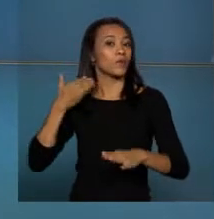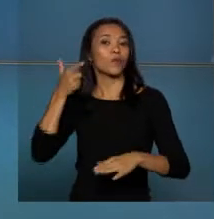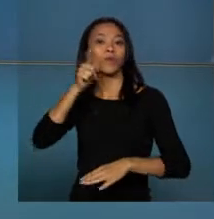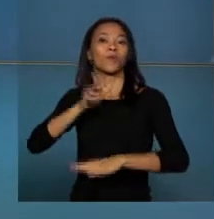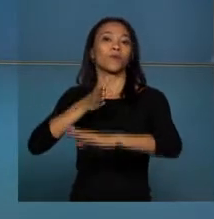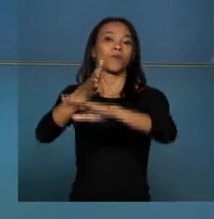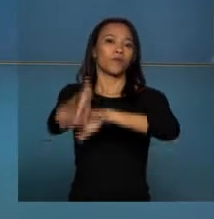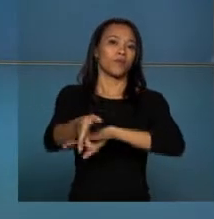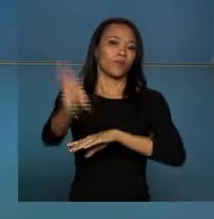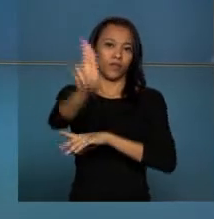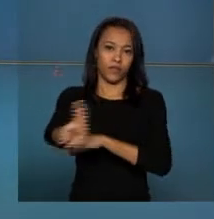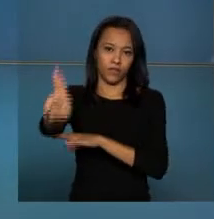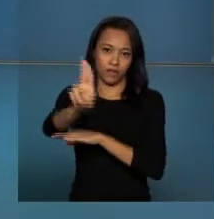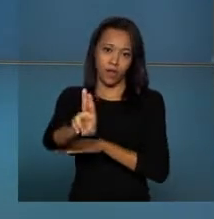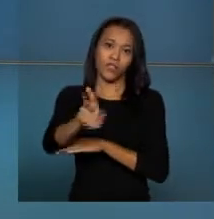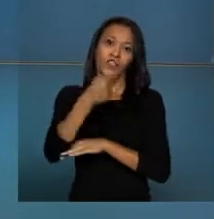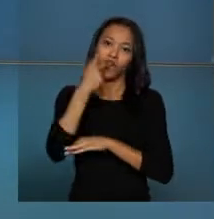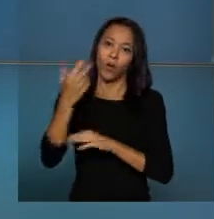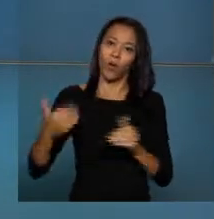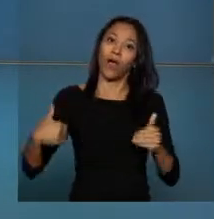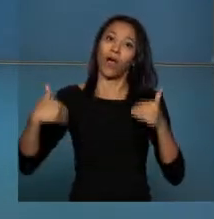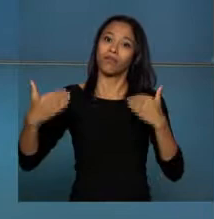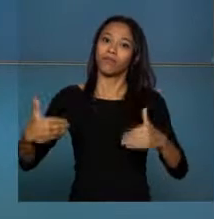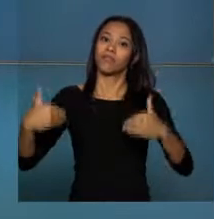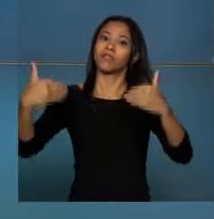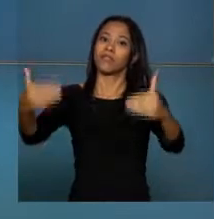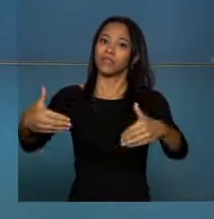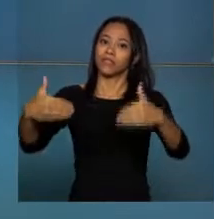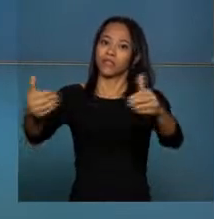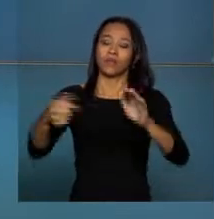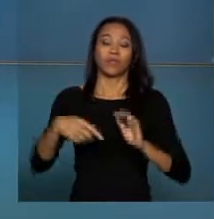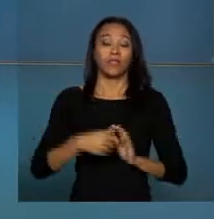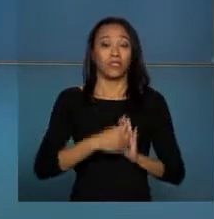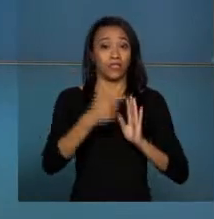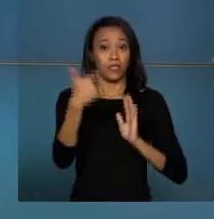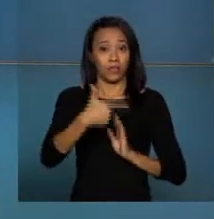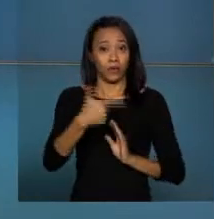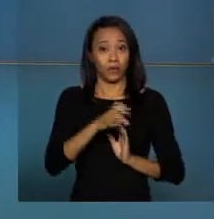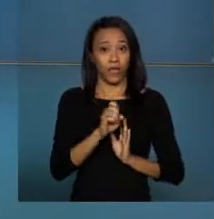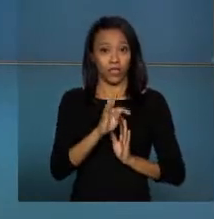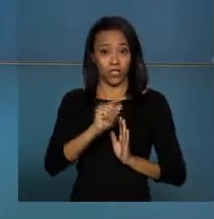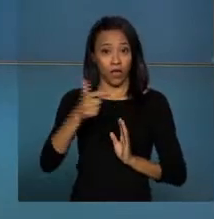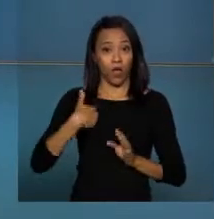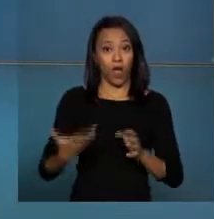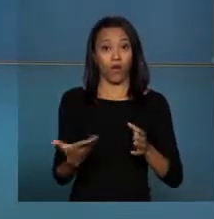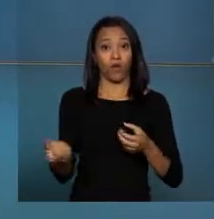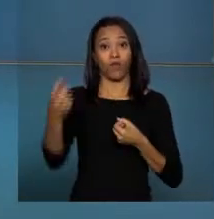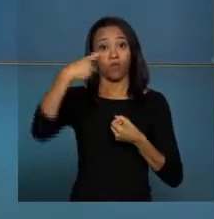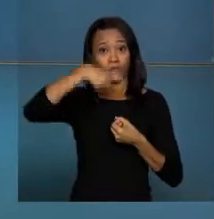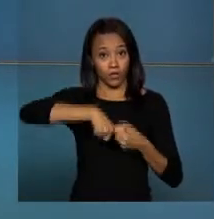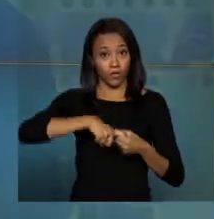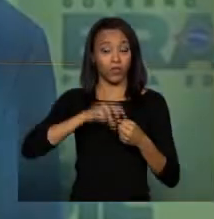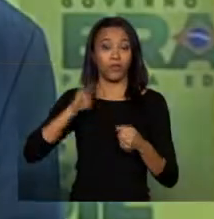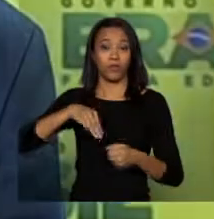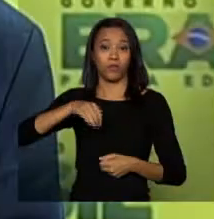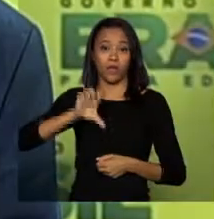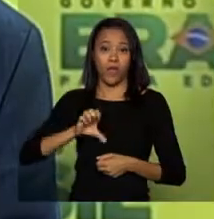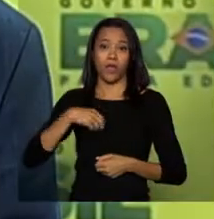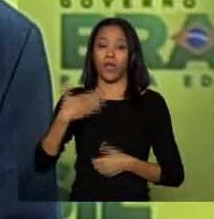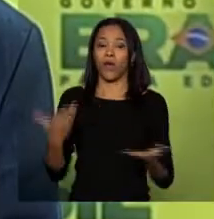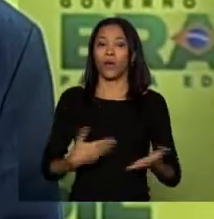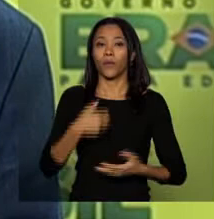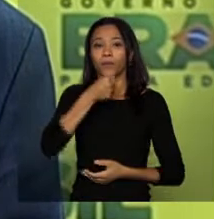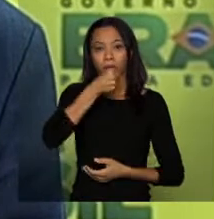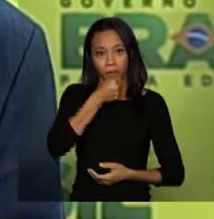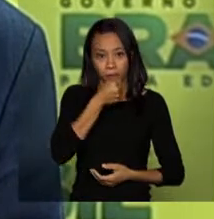superior e ressaltou o avanço deste segundo edital. Agora nós vamos voltar ao vivo lá ao Ministério da Educação. Será concedida a